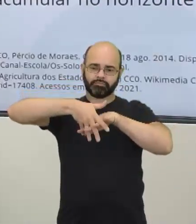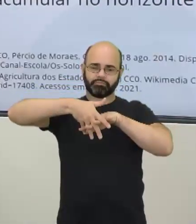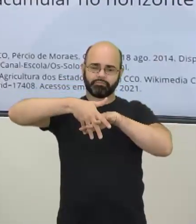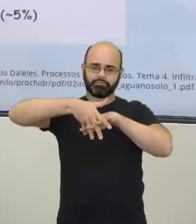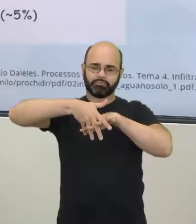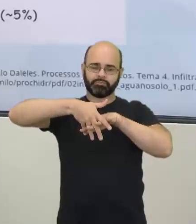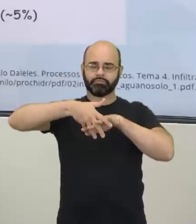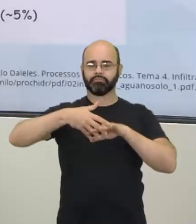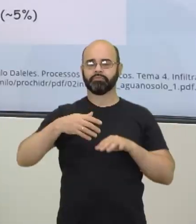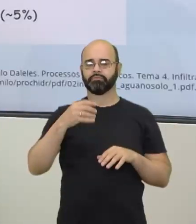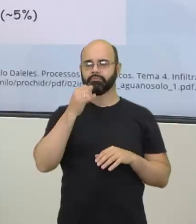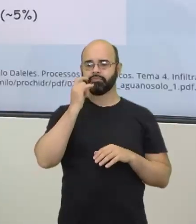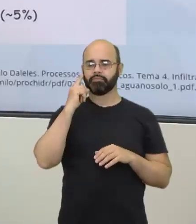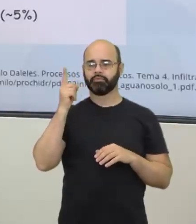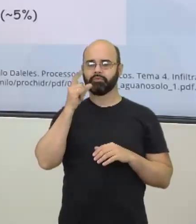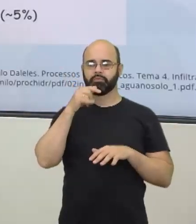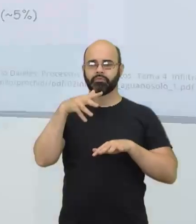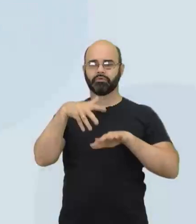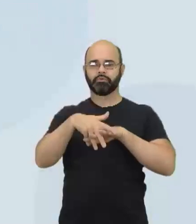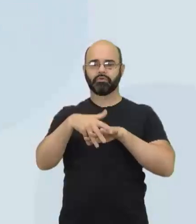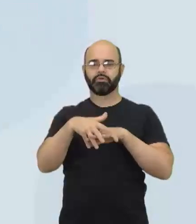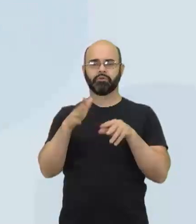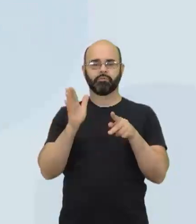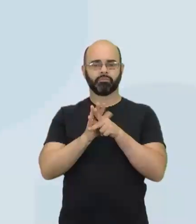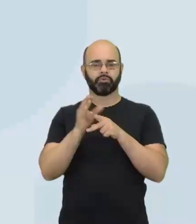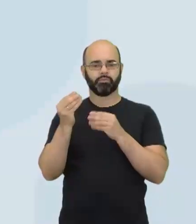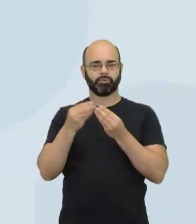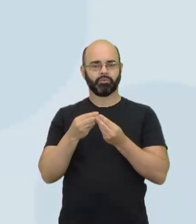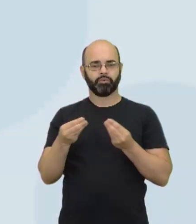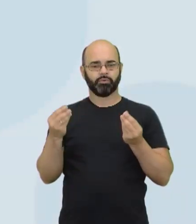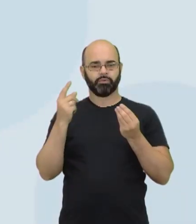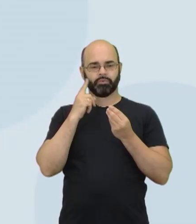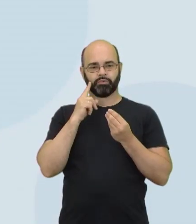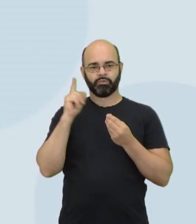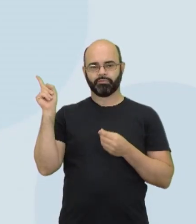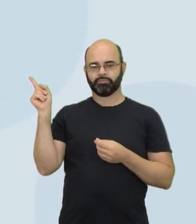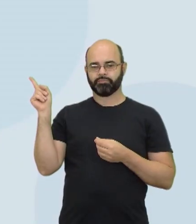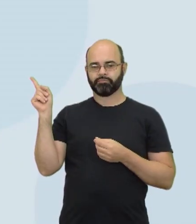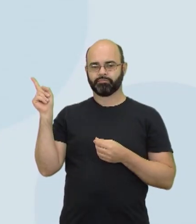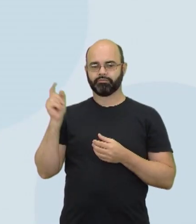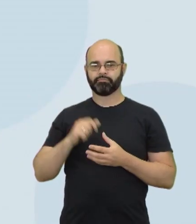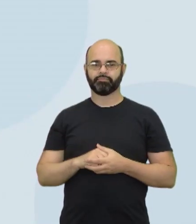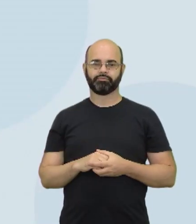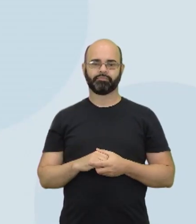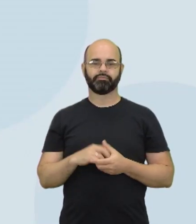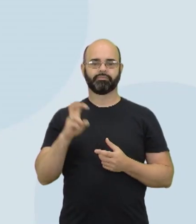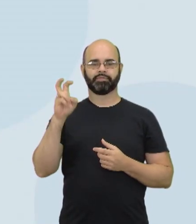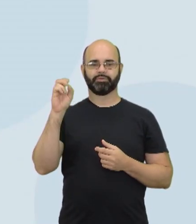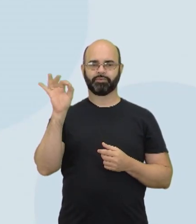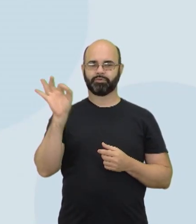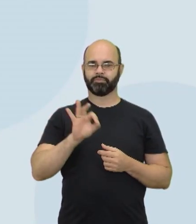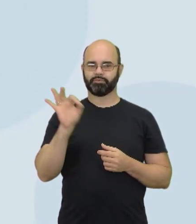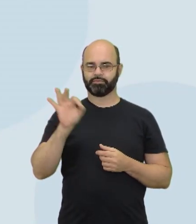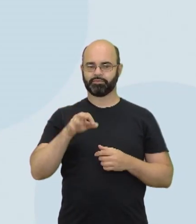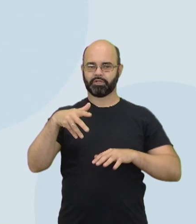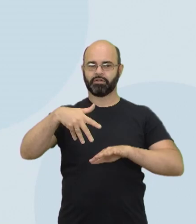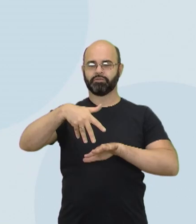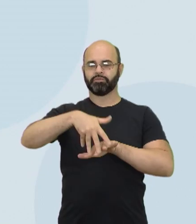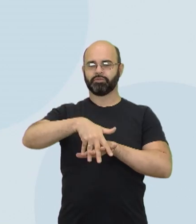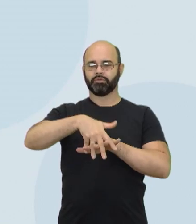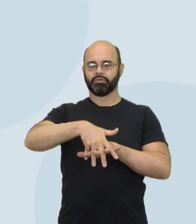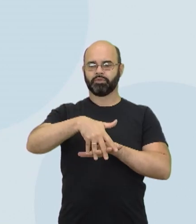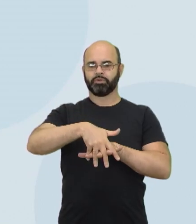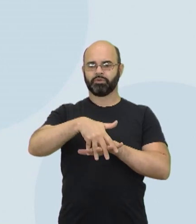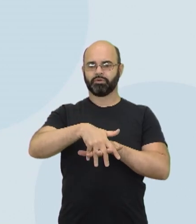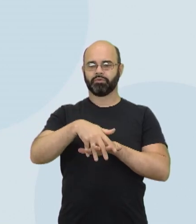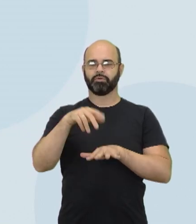na próxima tela vai mostrar aí como que é a propriedade física do solo. Então nós temos 50% de poros,